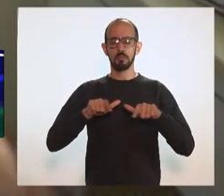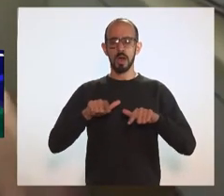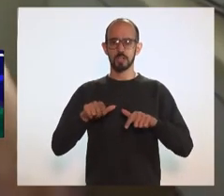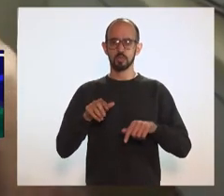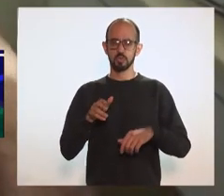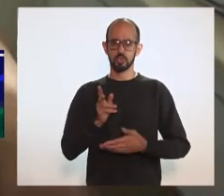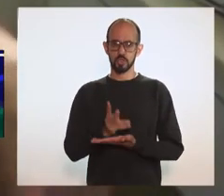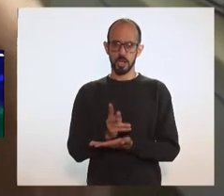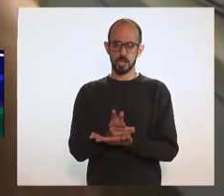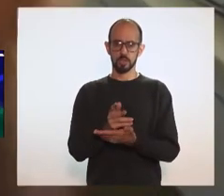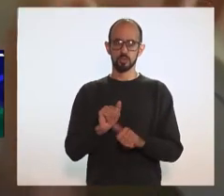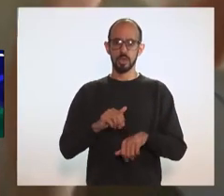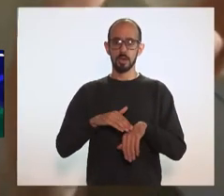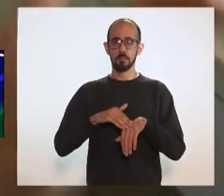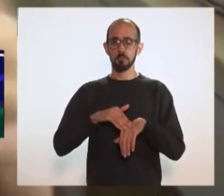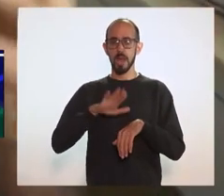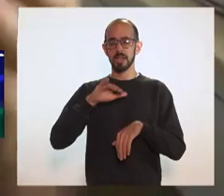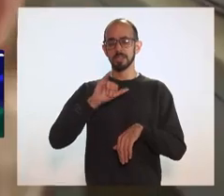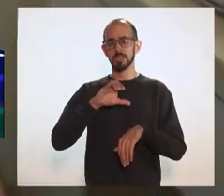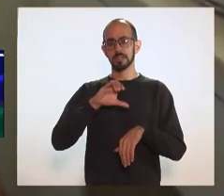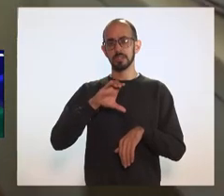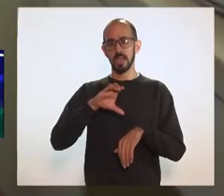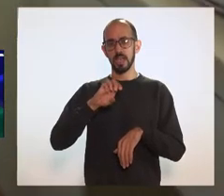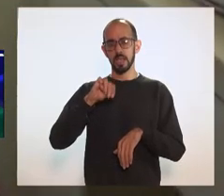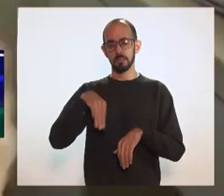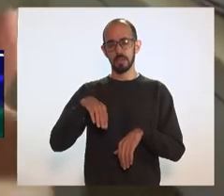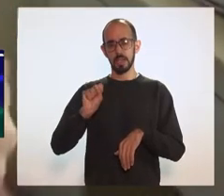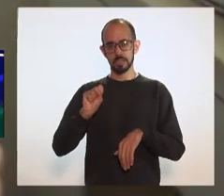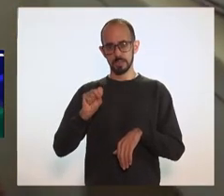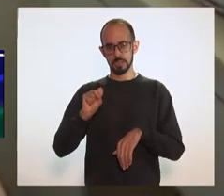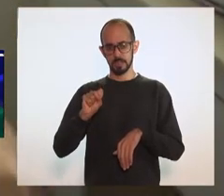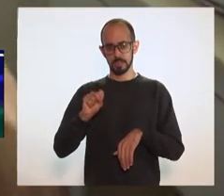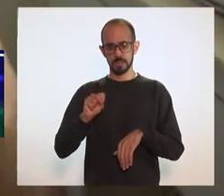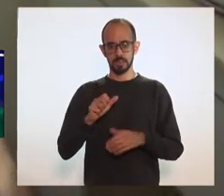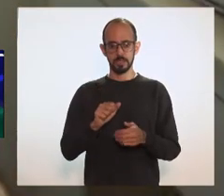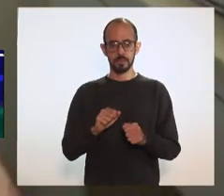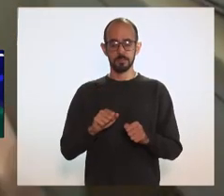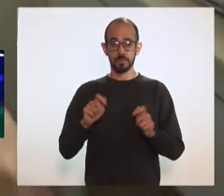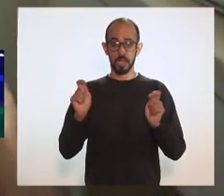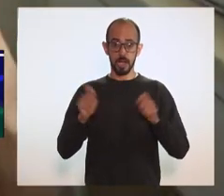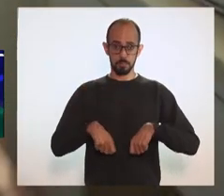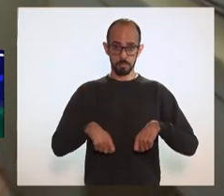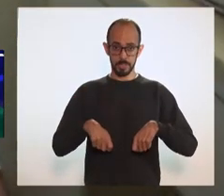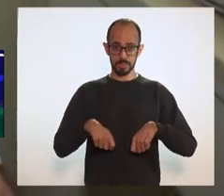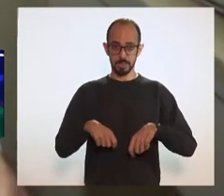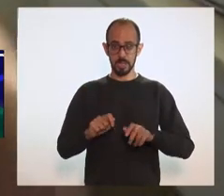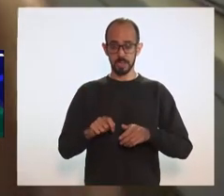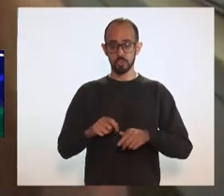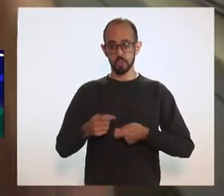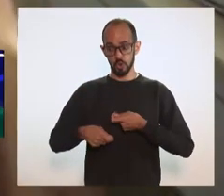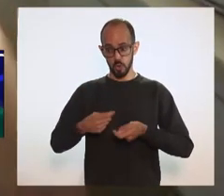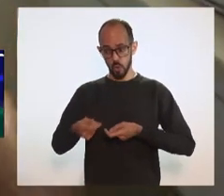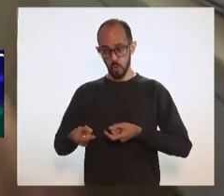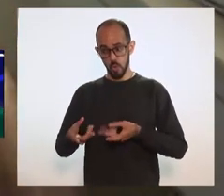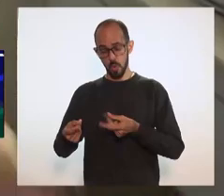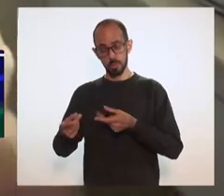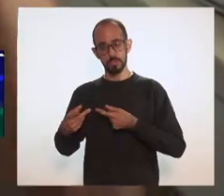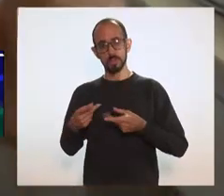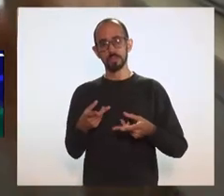aumento na arrecadação de ICMS, sem dizer quanto. 6, capacidade de comercialização de